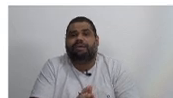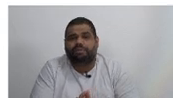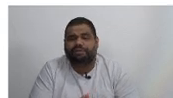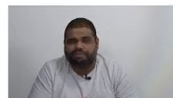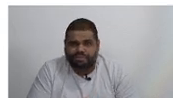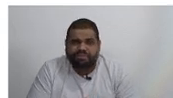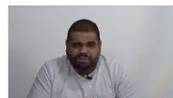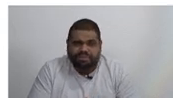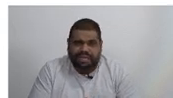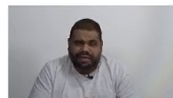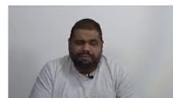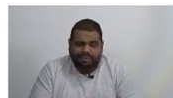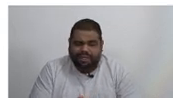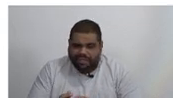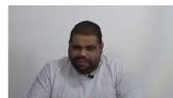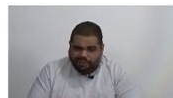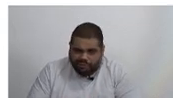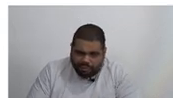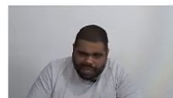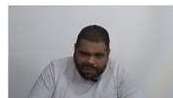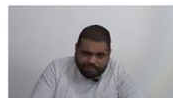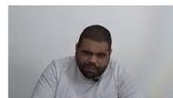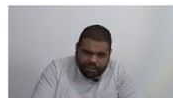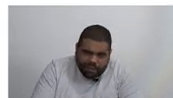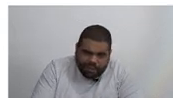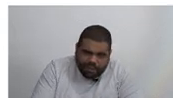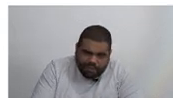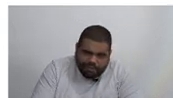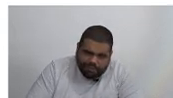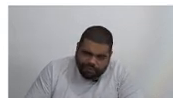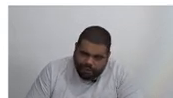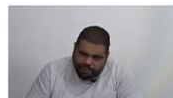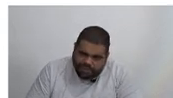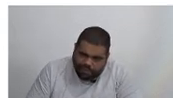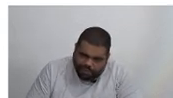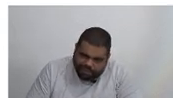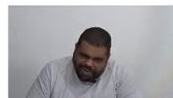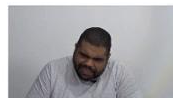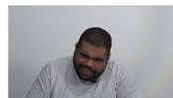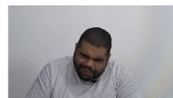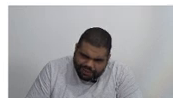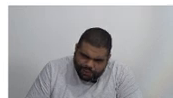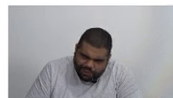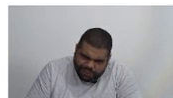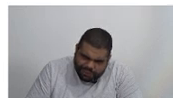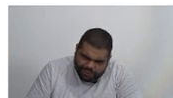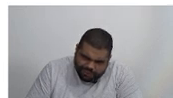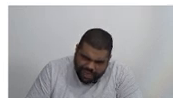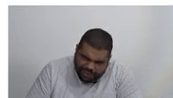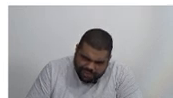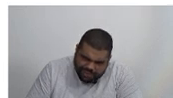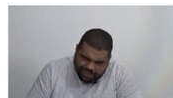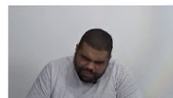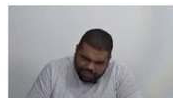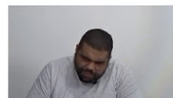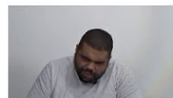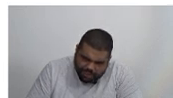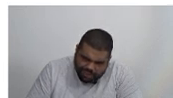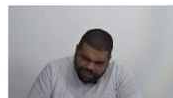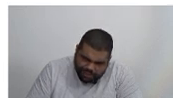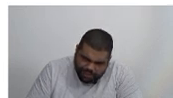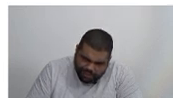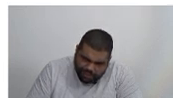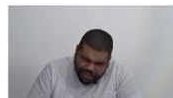da parábola, né? Então, vamos lá. Vamos encontrar aqui o x do vértice.